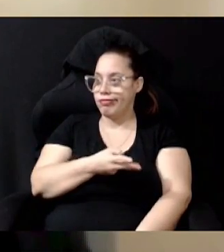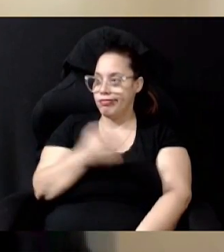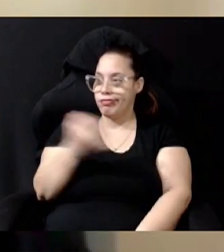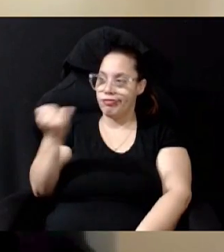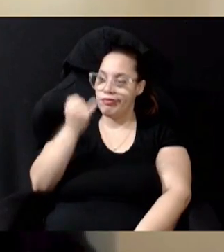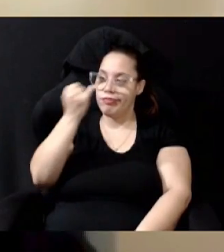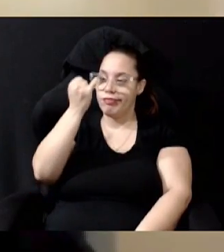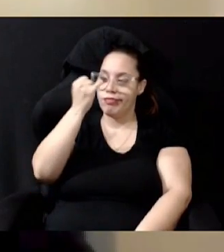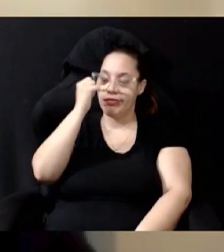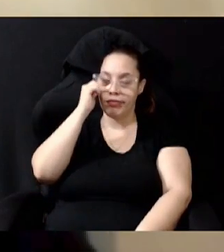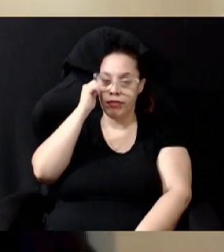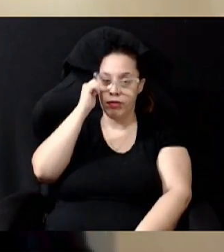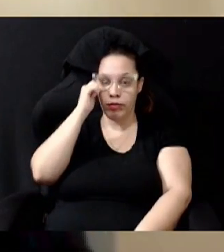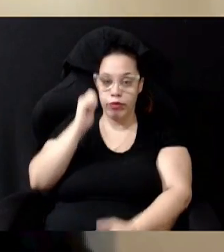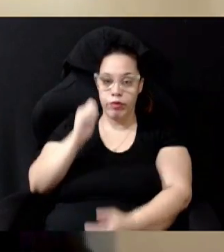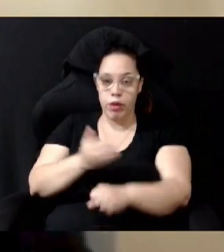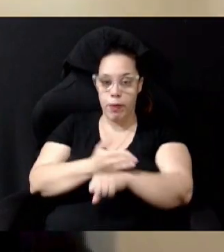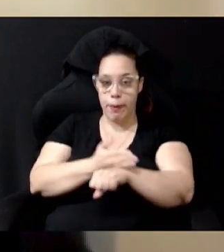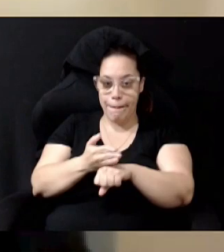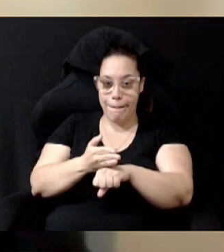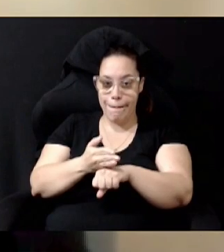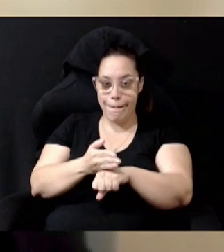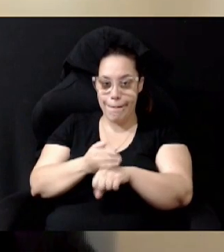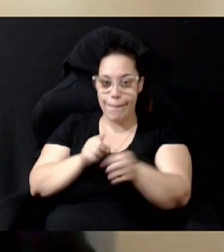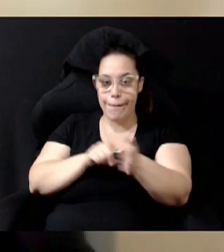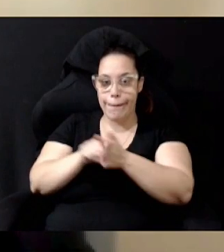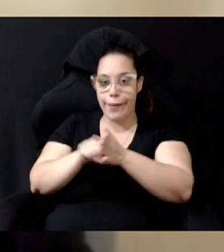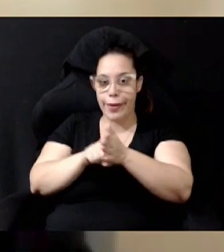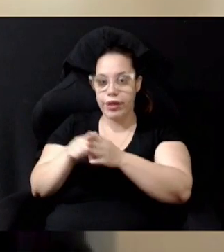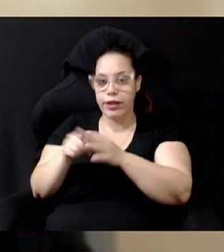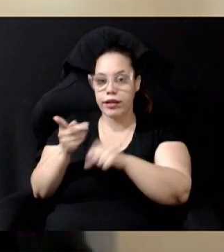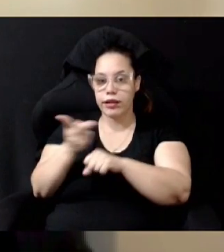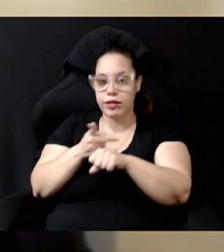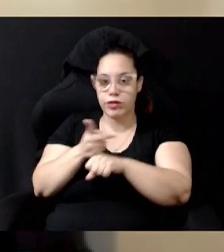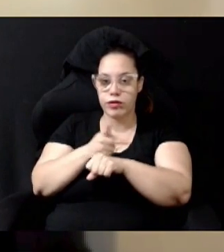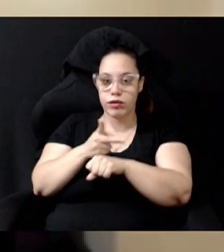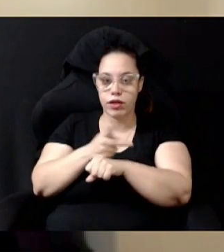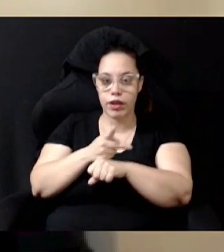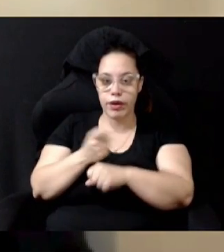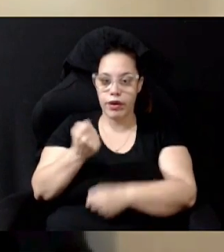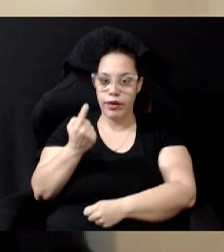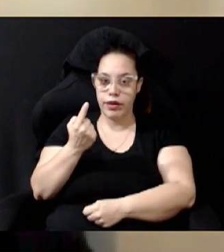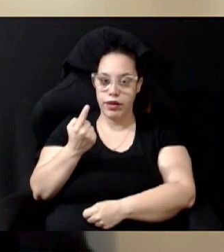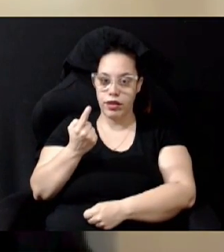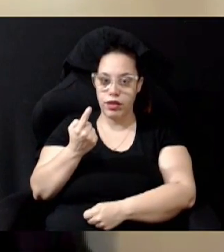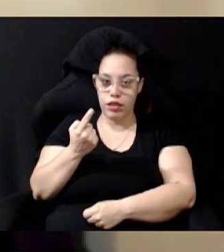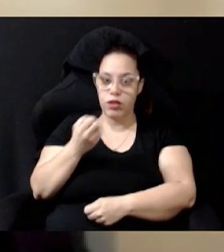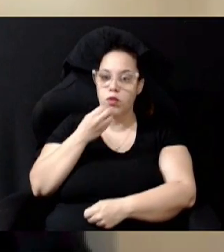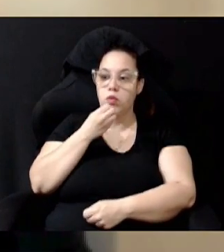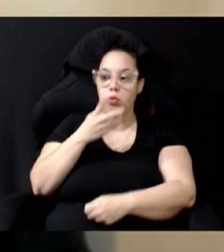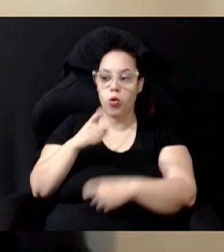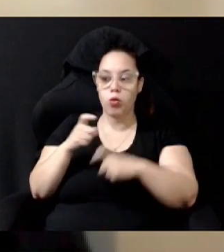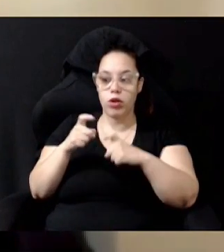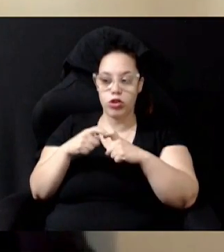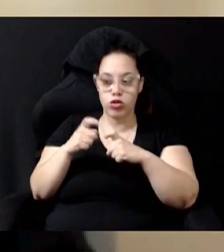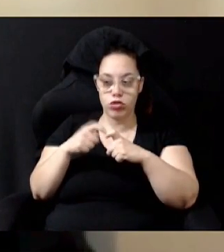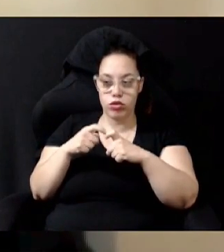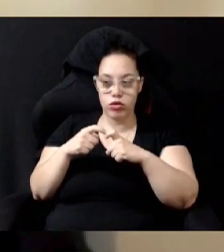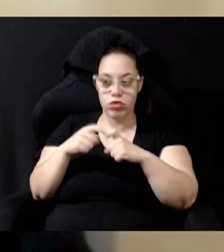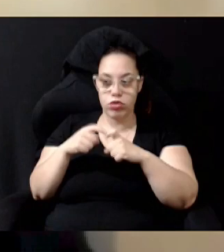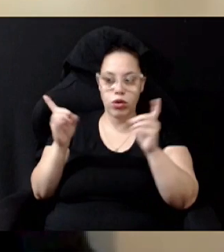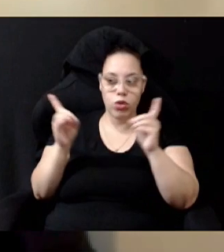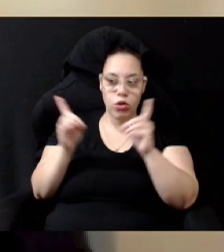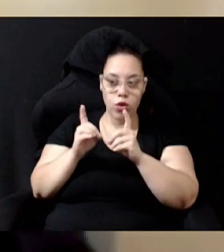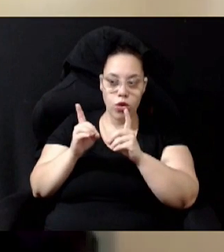mais cedo. Você me perguntou quem procurar, né? Primeiramente, procurar um médico atento, que vai